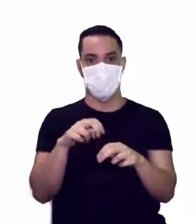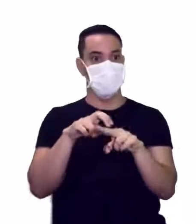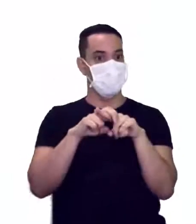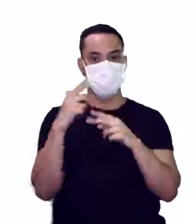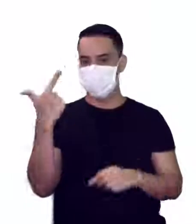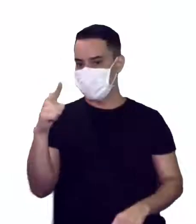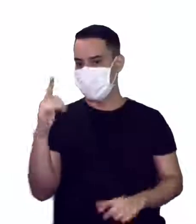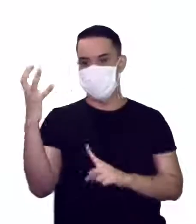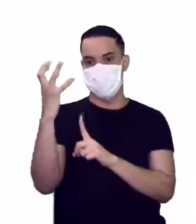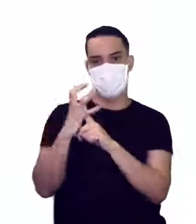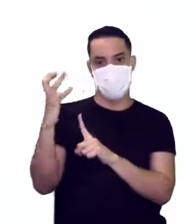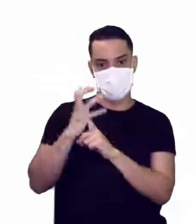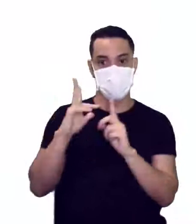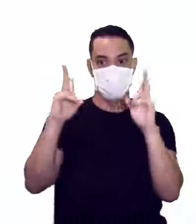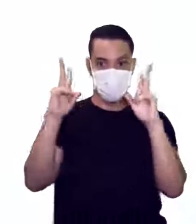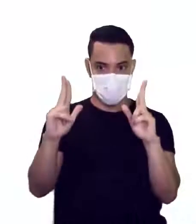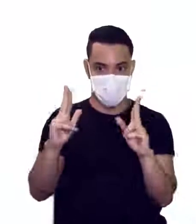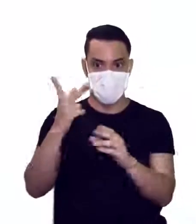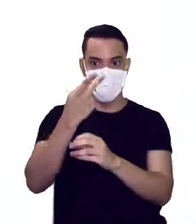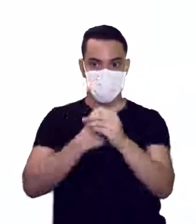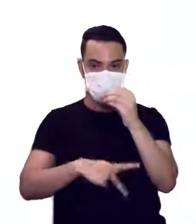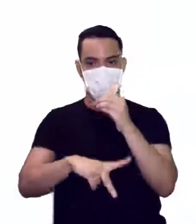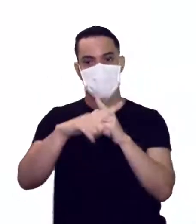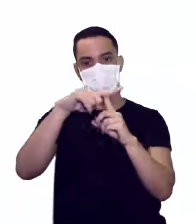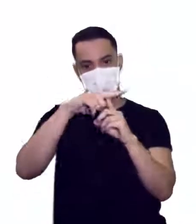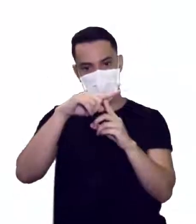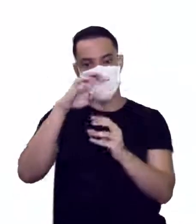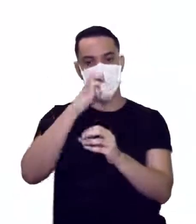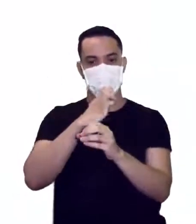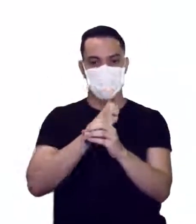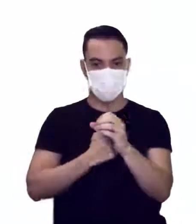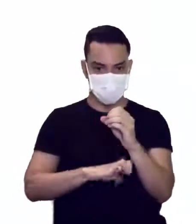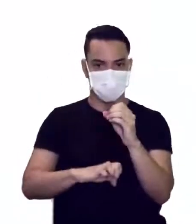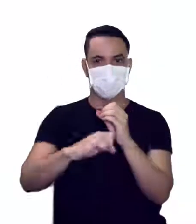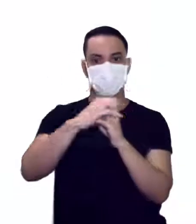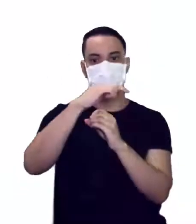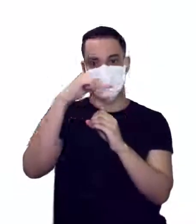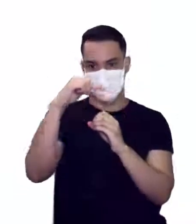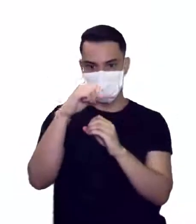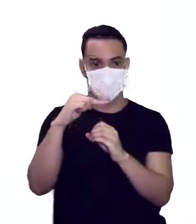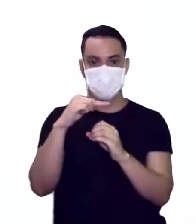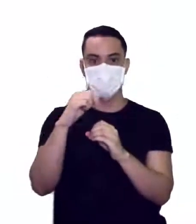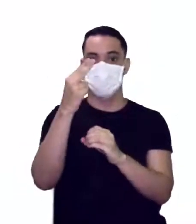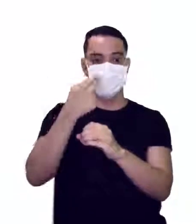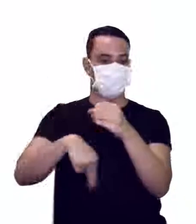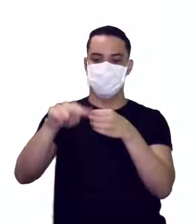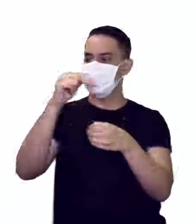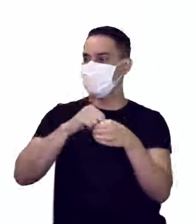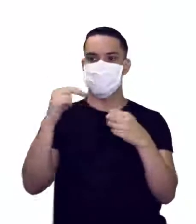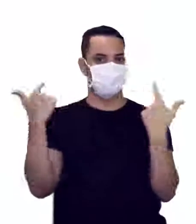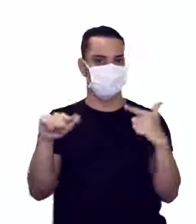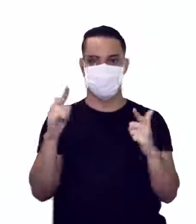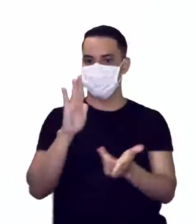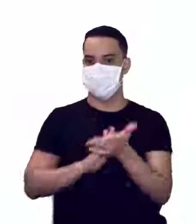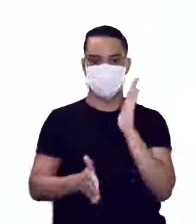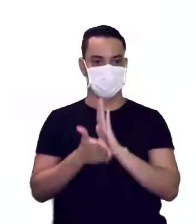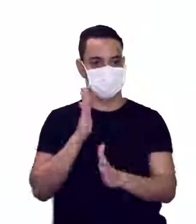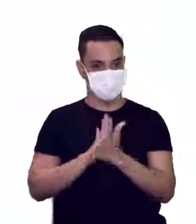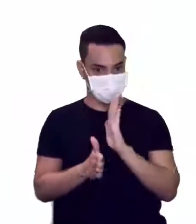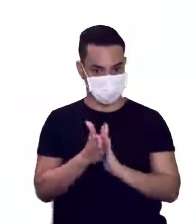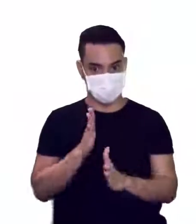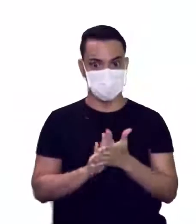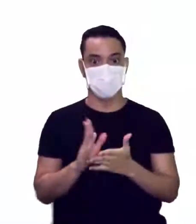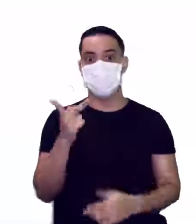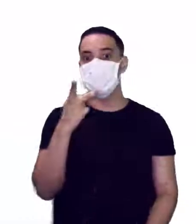os elétrons e os prótons têm, então a gente vai falar que ele não possui carga, entendido? Dizemos que um corpo